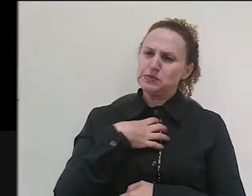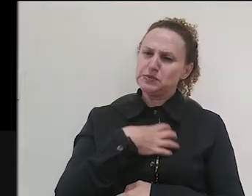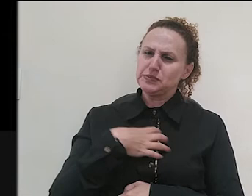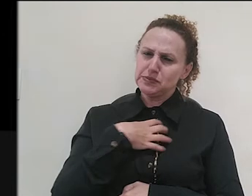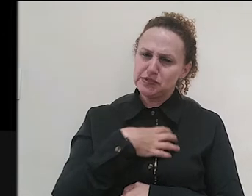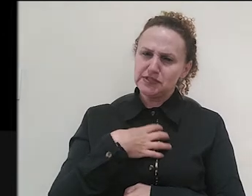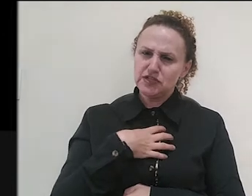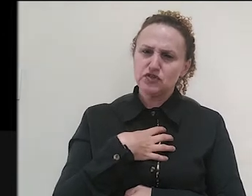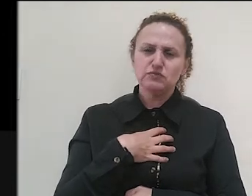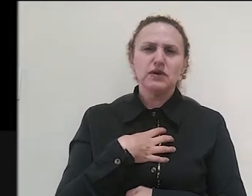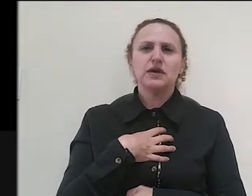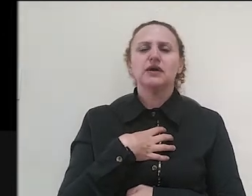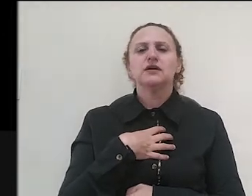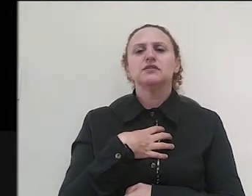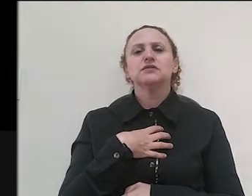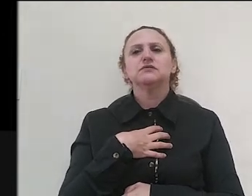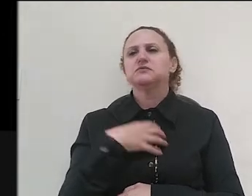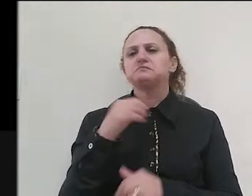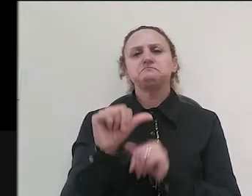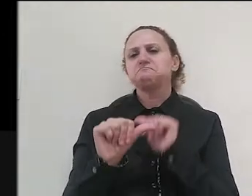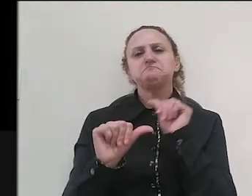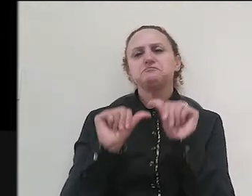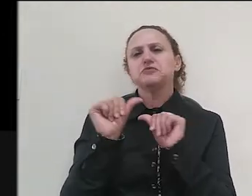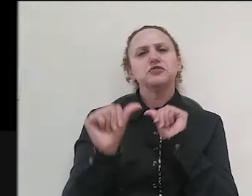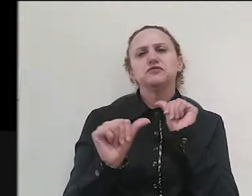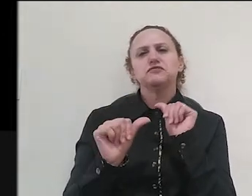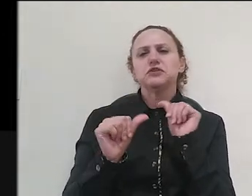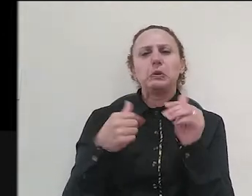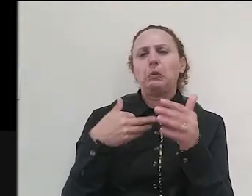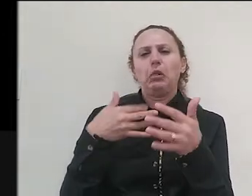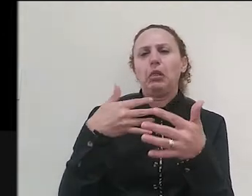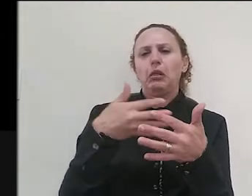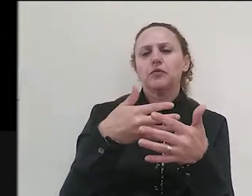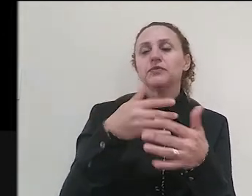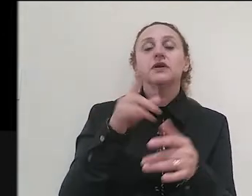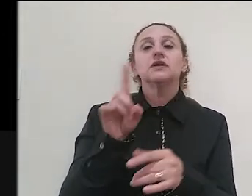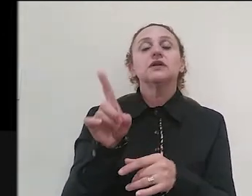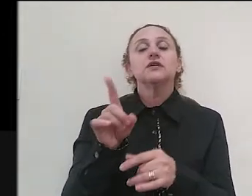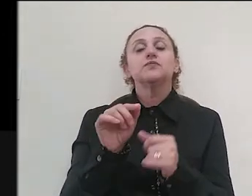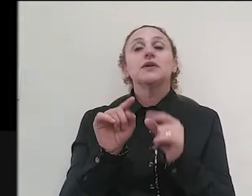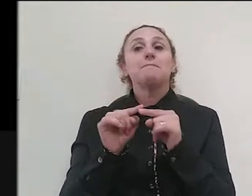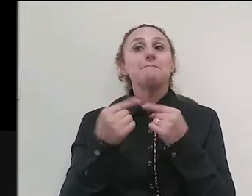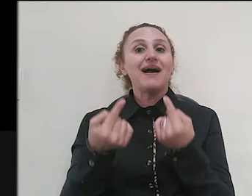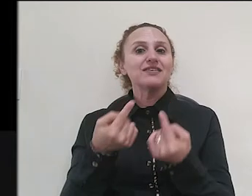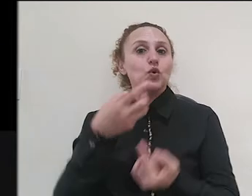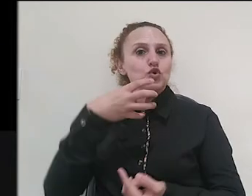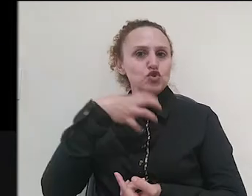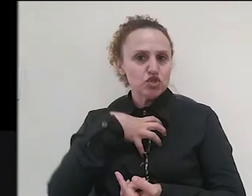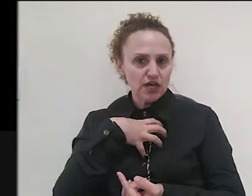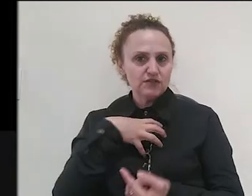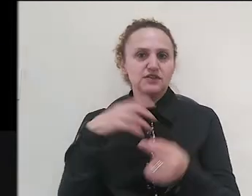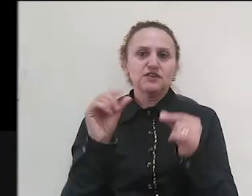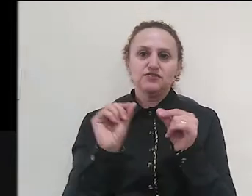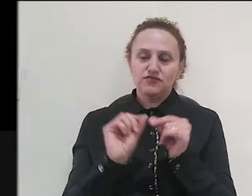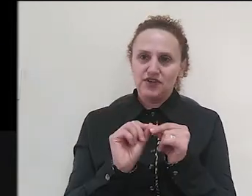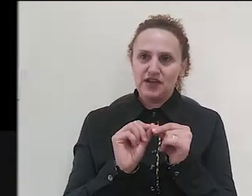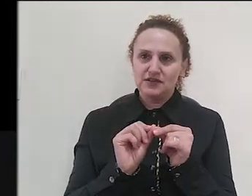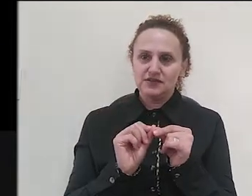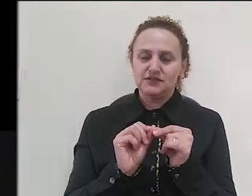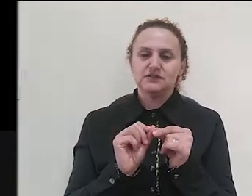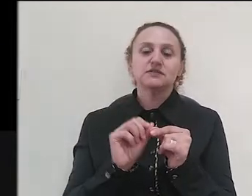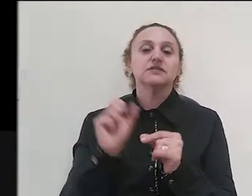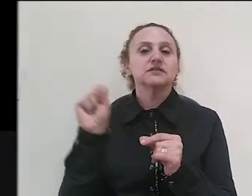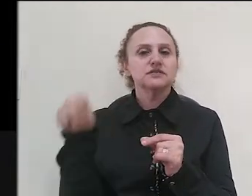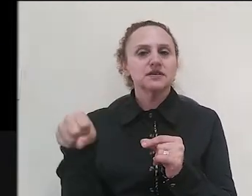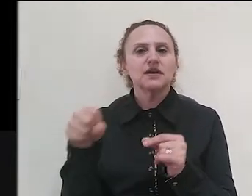não modificam, né, muito ao longo dos anos, mas a forma como a gente faz, sim. Porque aqui, o amor,